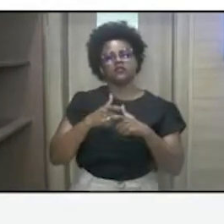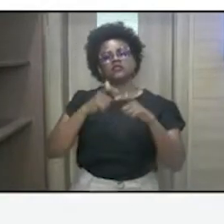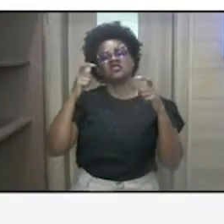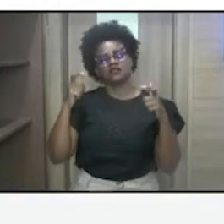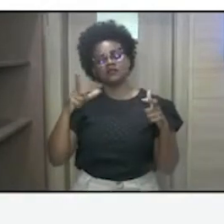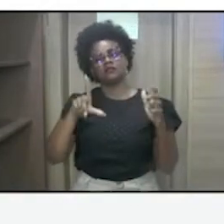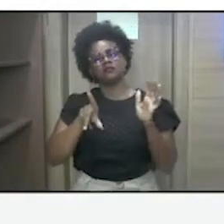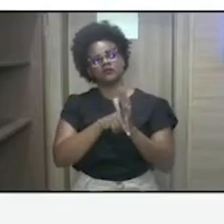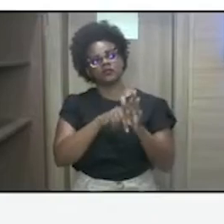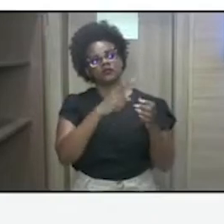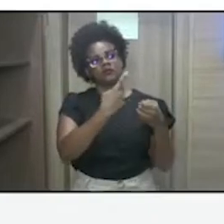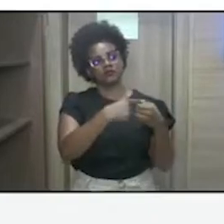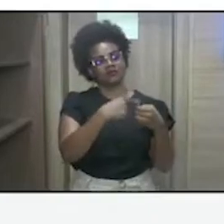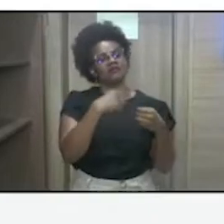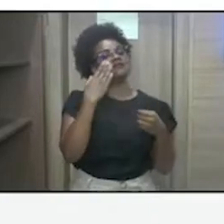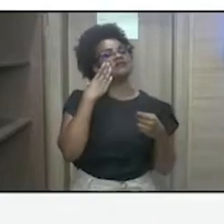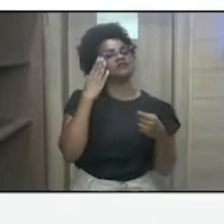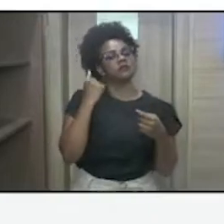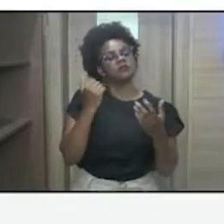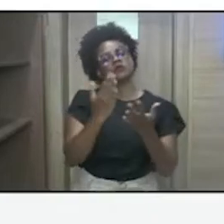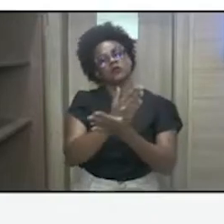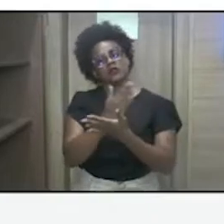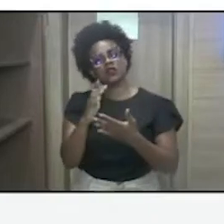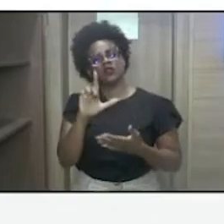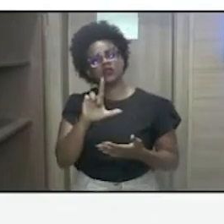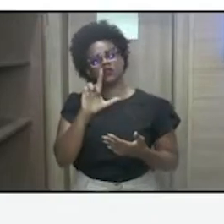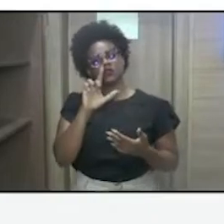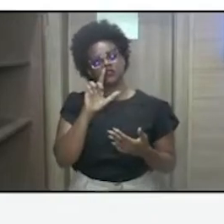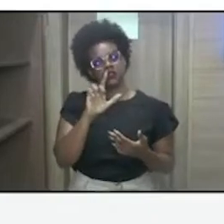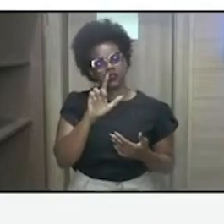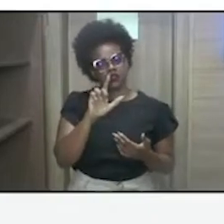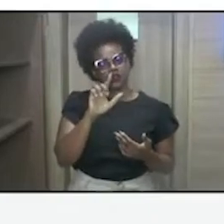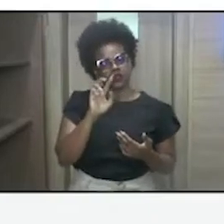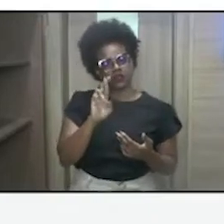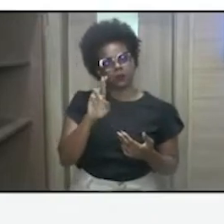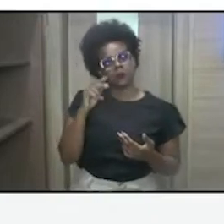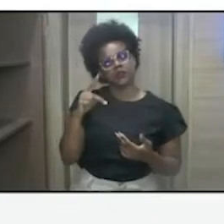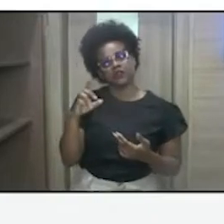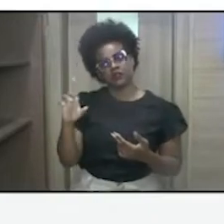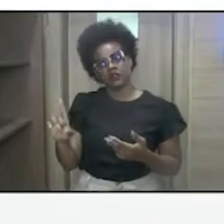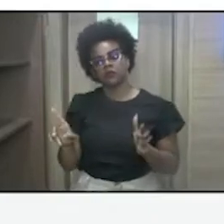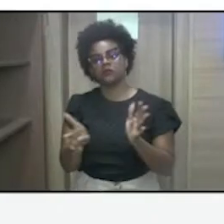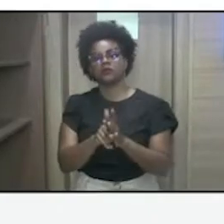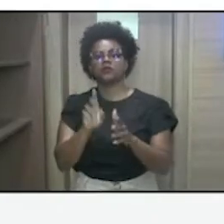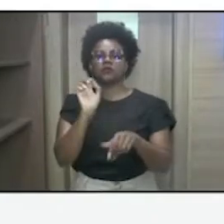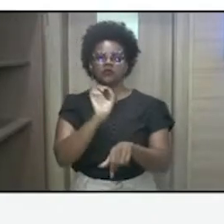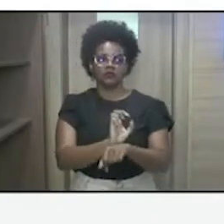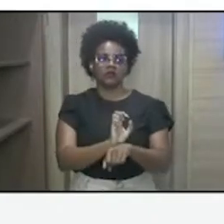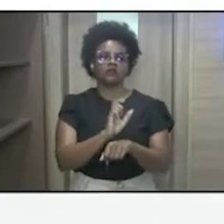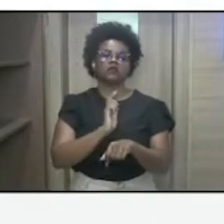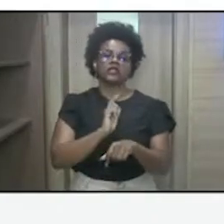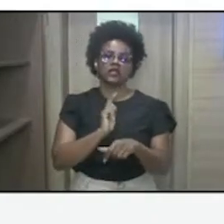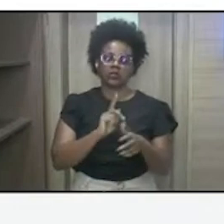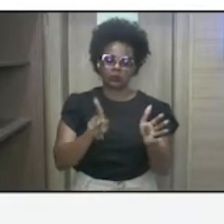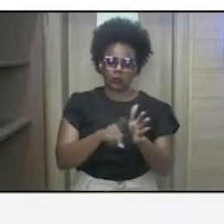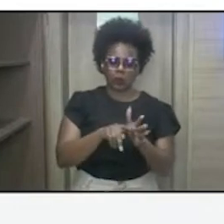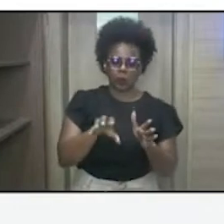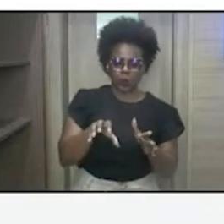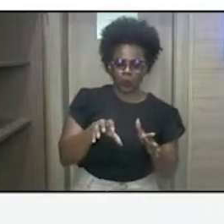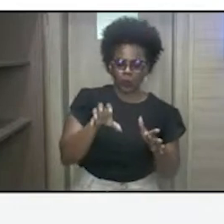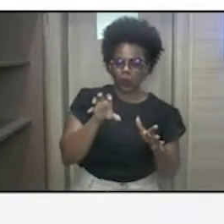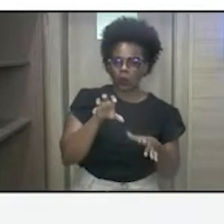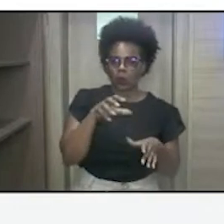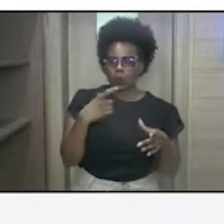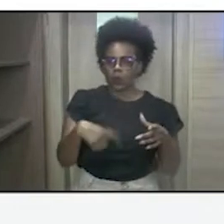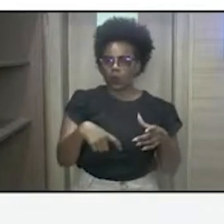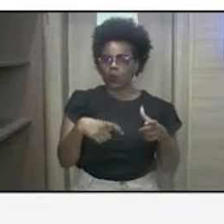dos municípios, ainda que haja alguns LRPDs estaduais, na perspectiva de uma regionalização,